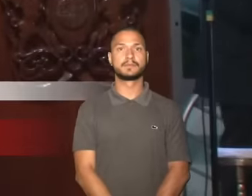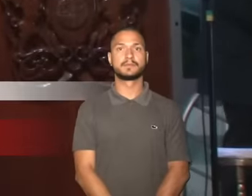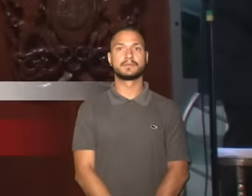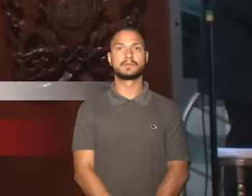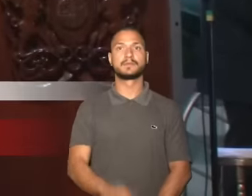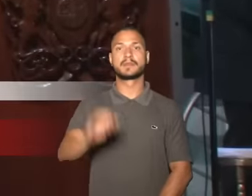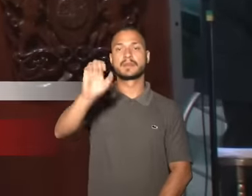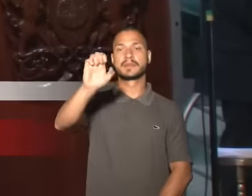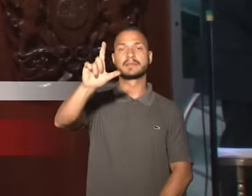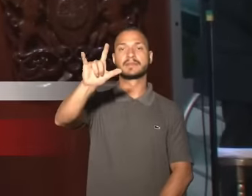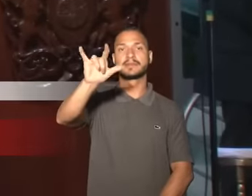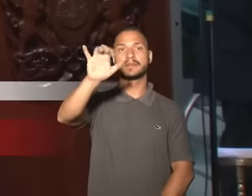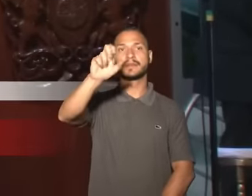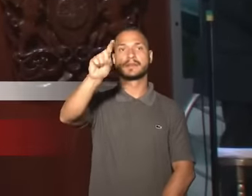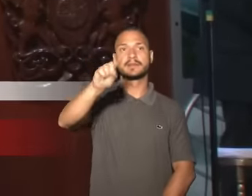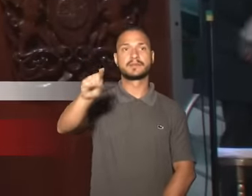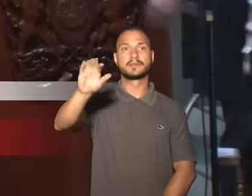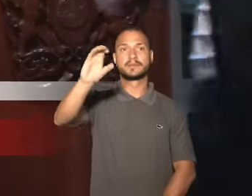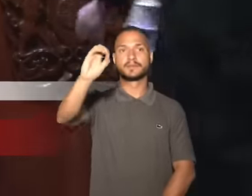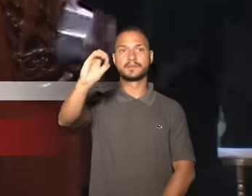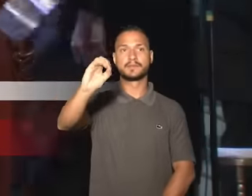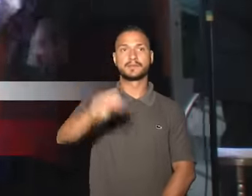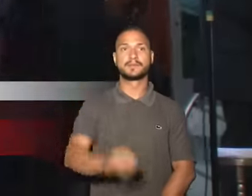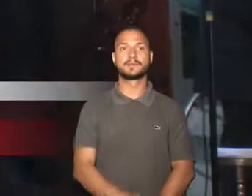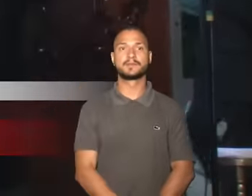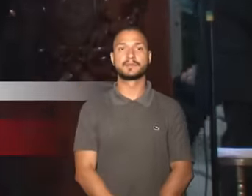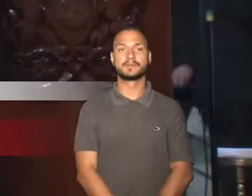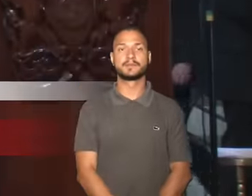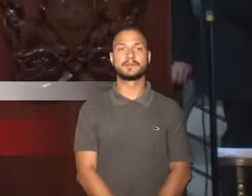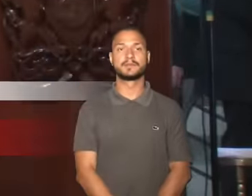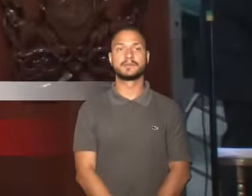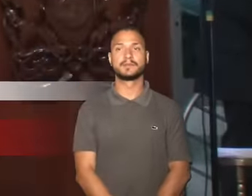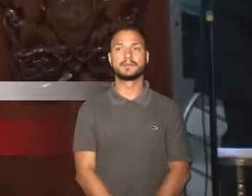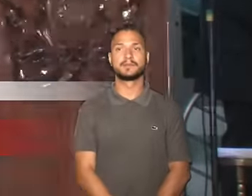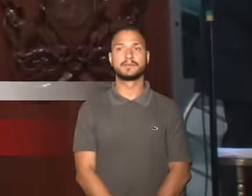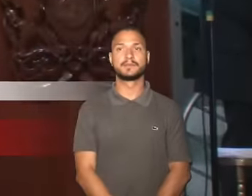Rosenberg Lemos Santana Júnior.